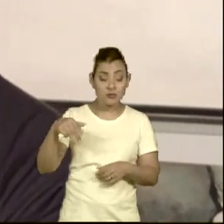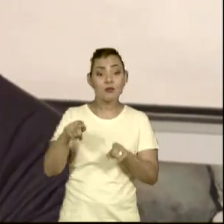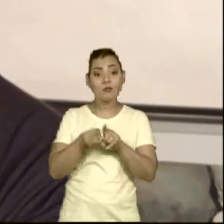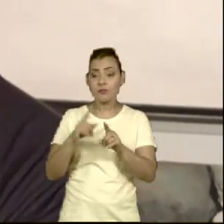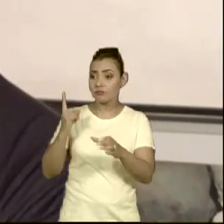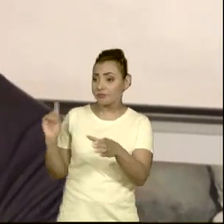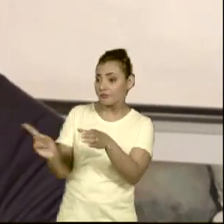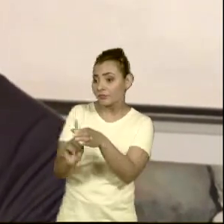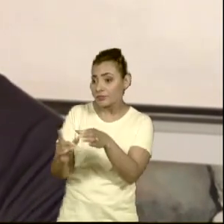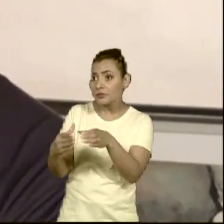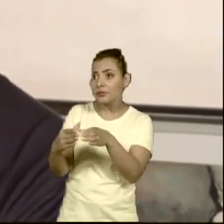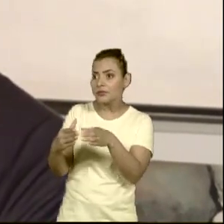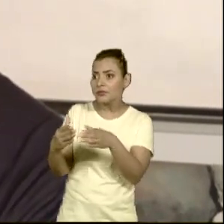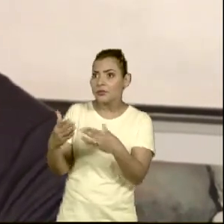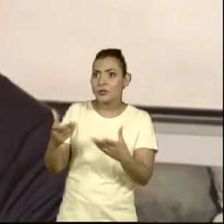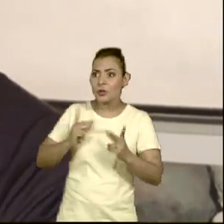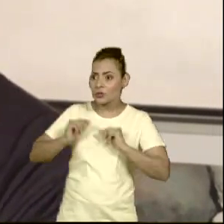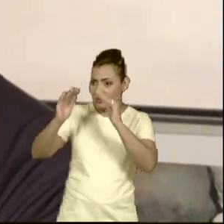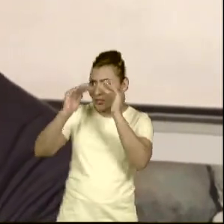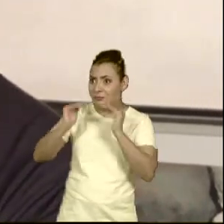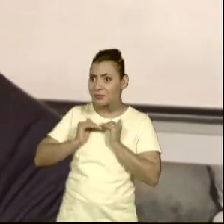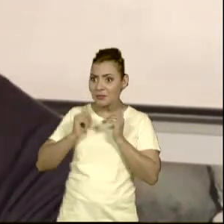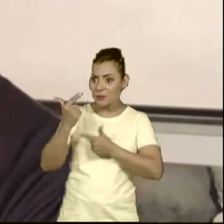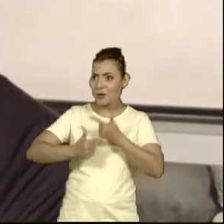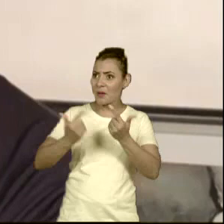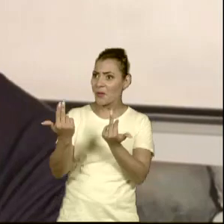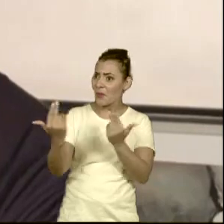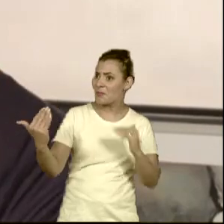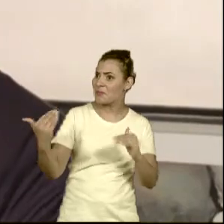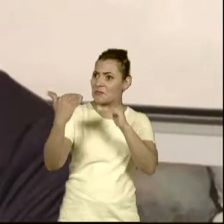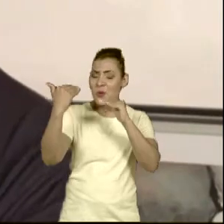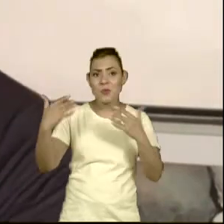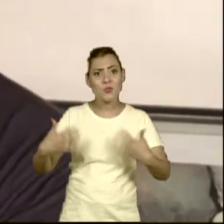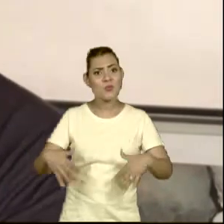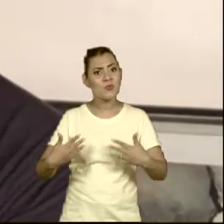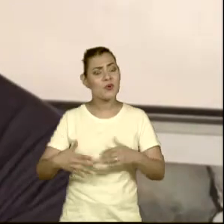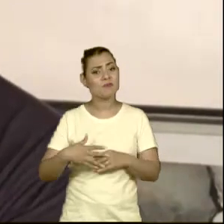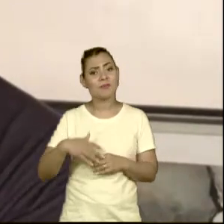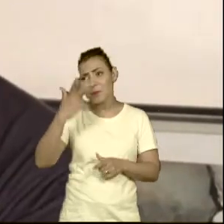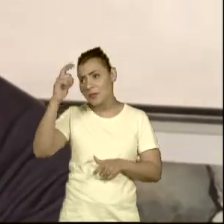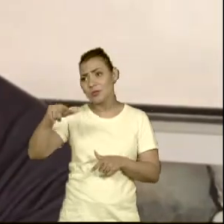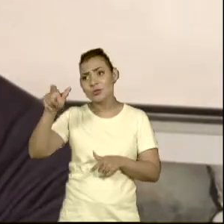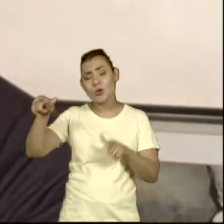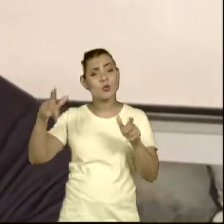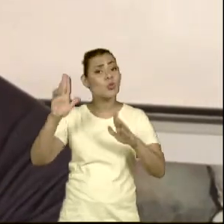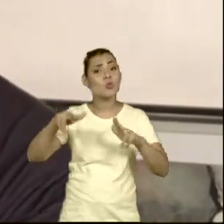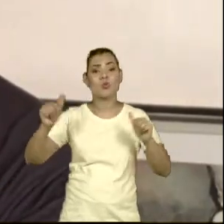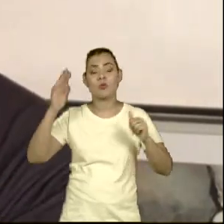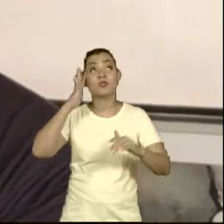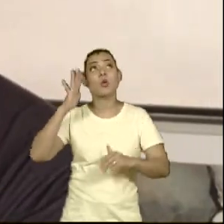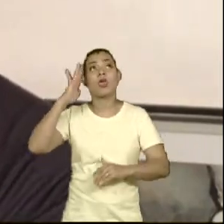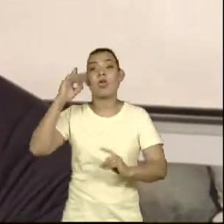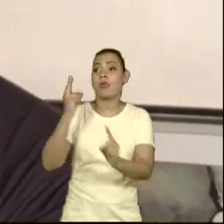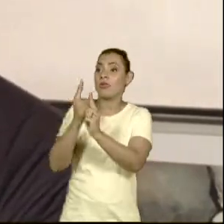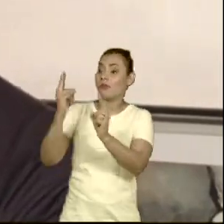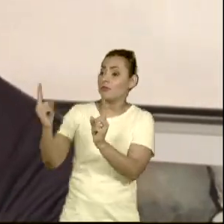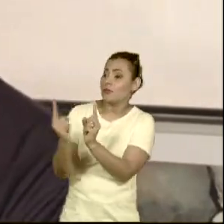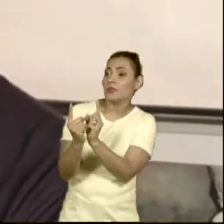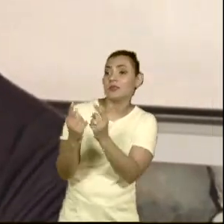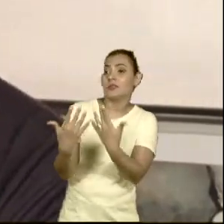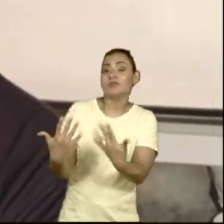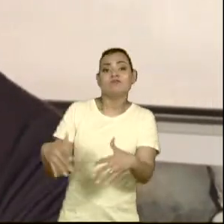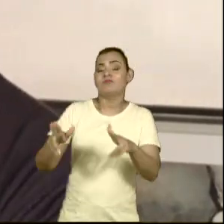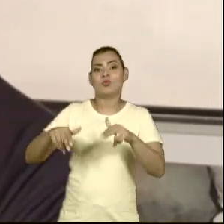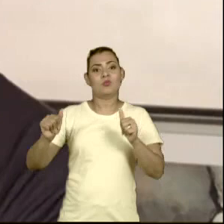sendo profundamente respeitado, sendo tratado de igual para igual com ídolos que eu nunca sonhei encontrar. Eu acho que a